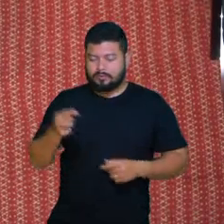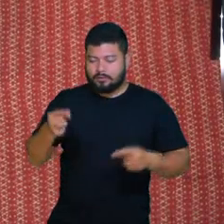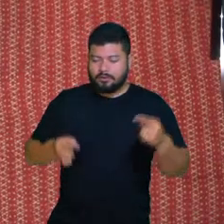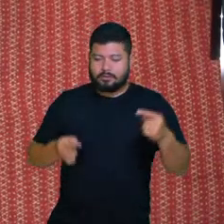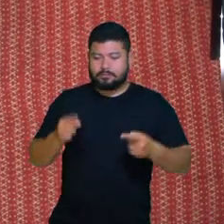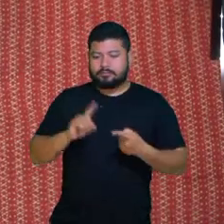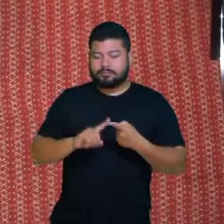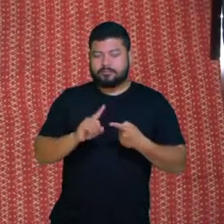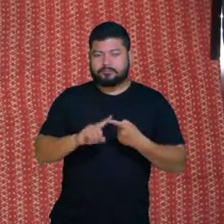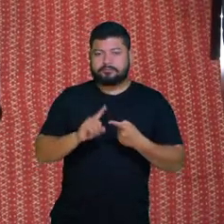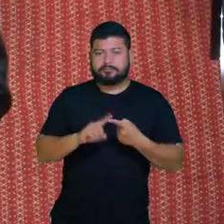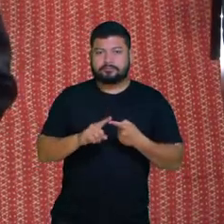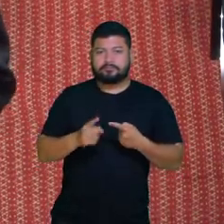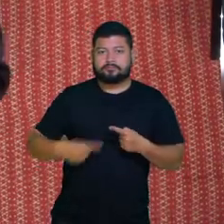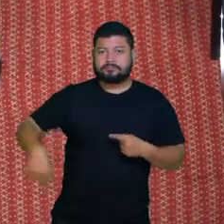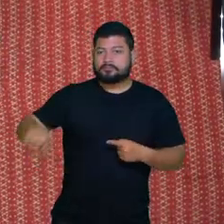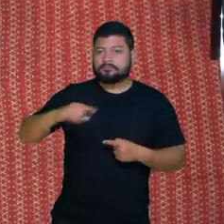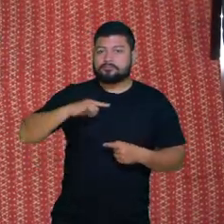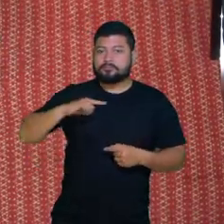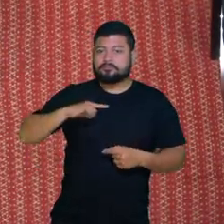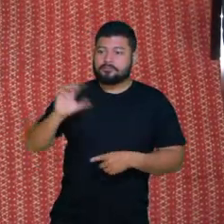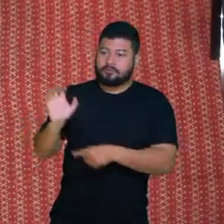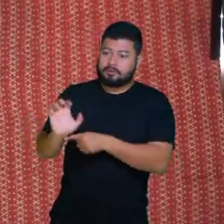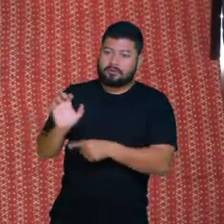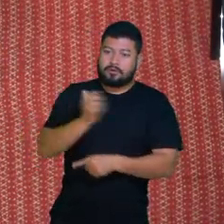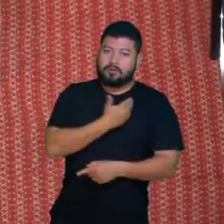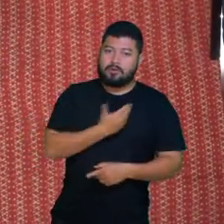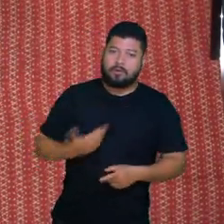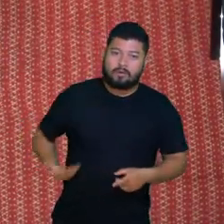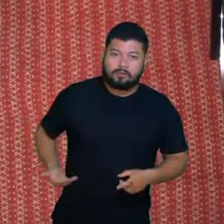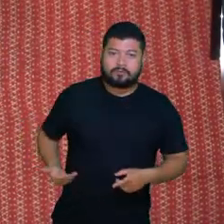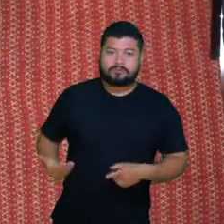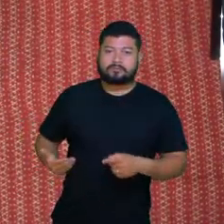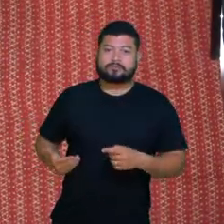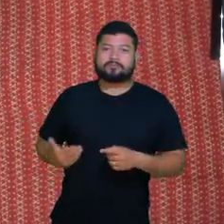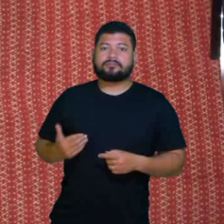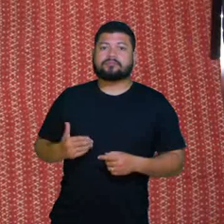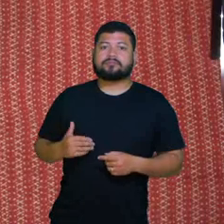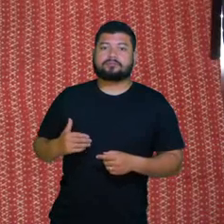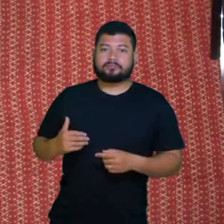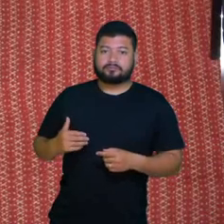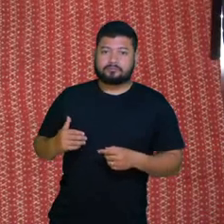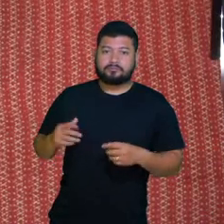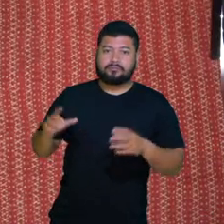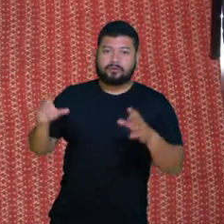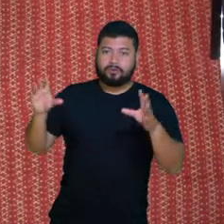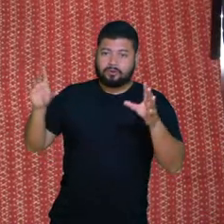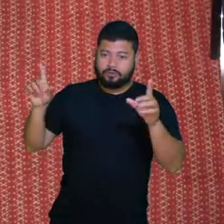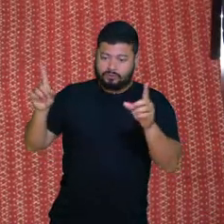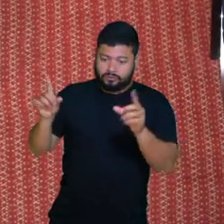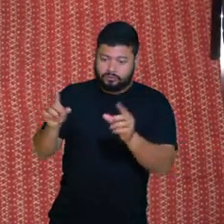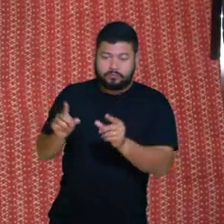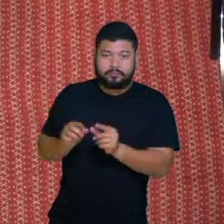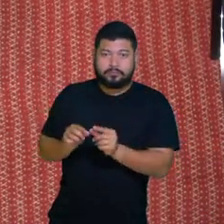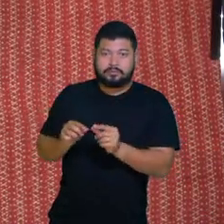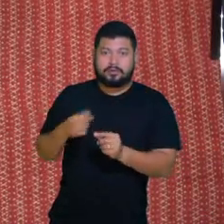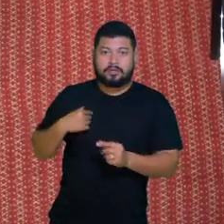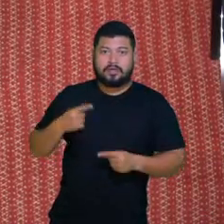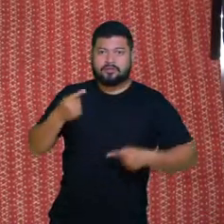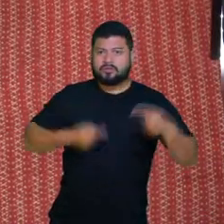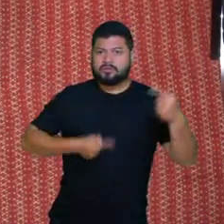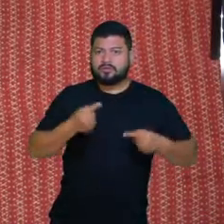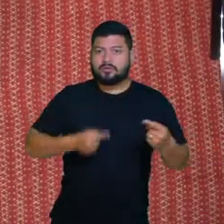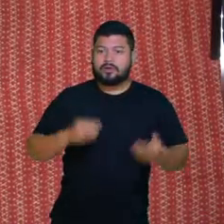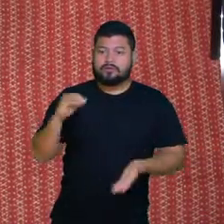primeiro nós temos um estado que cada vez está mais um estado mínimo e hoje se discutiu muito aqui falta